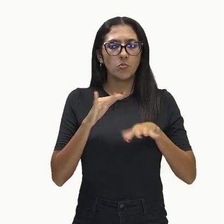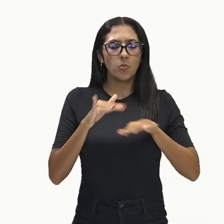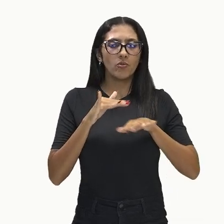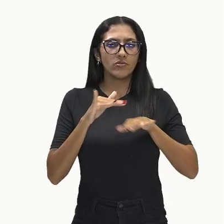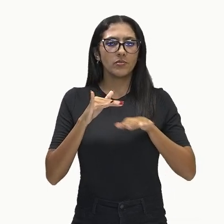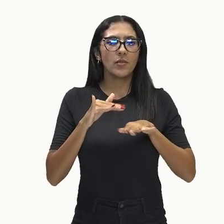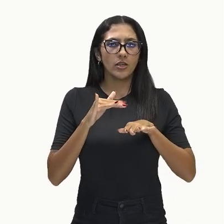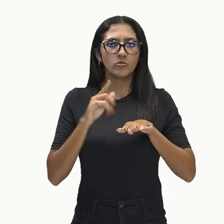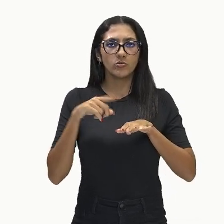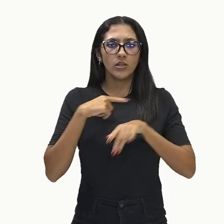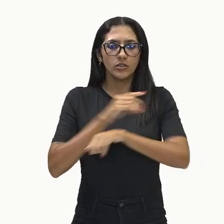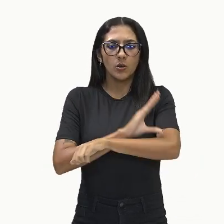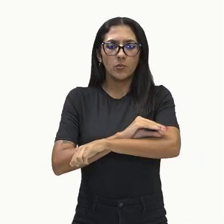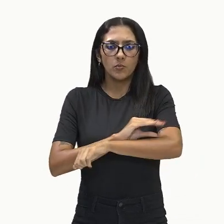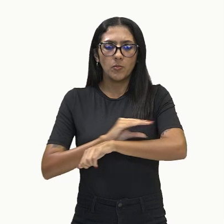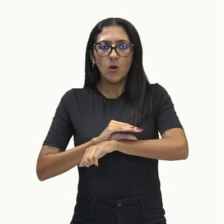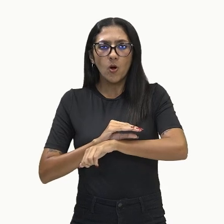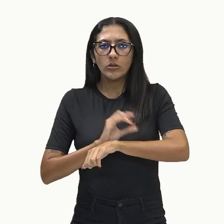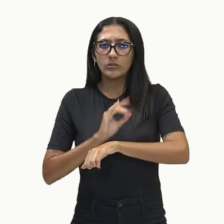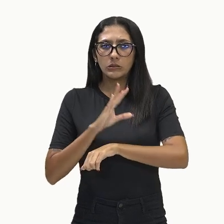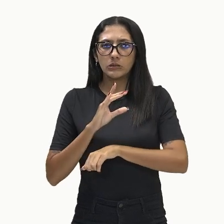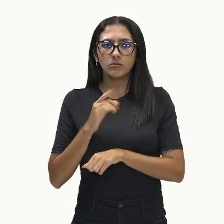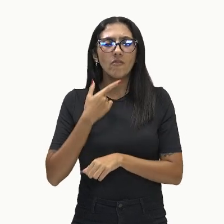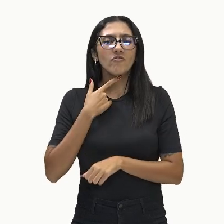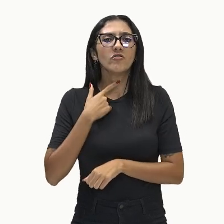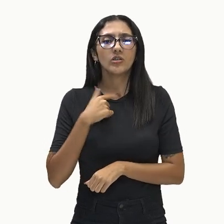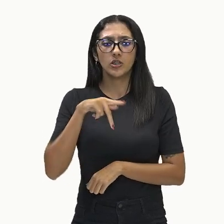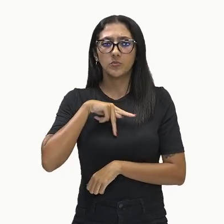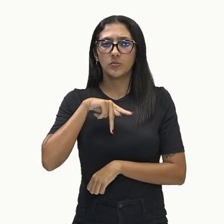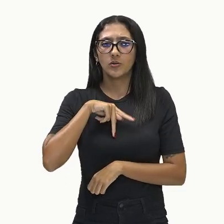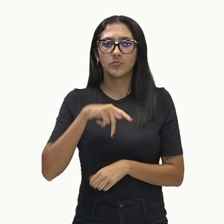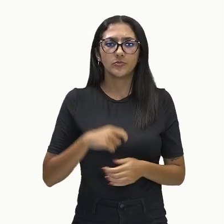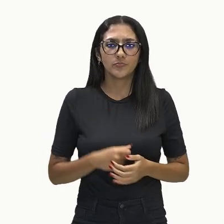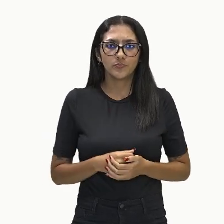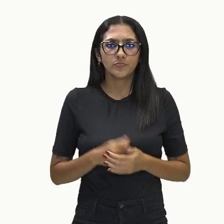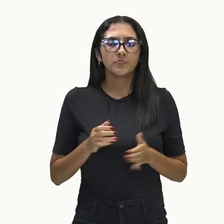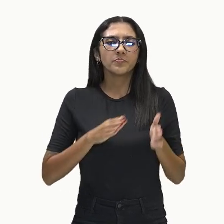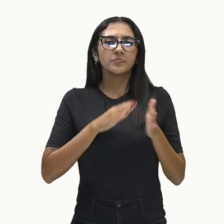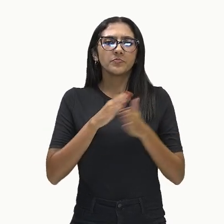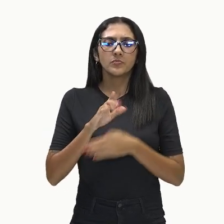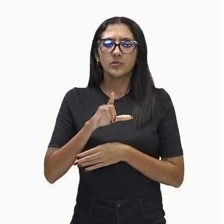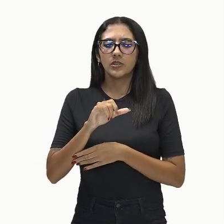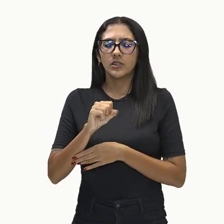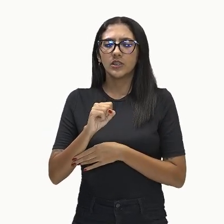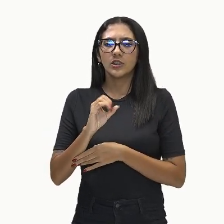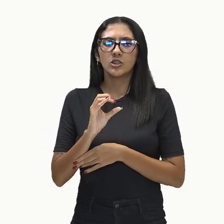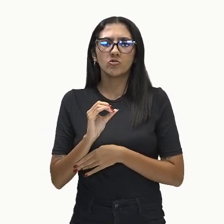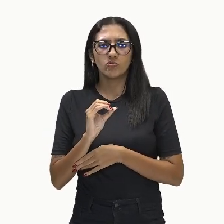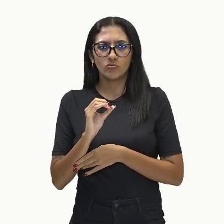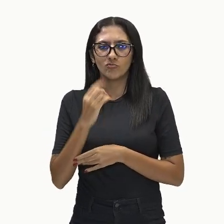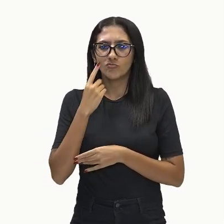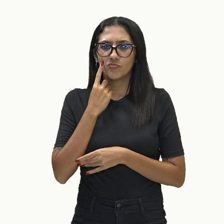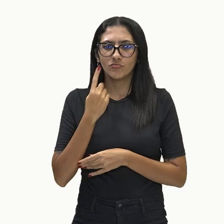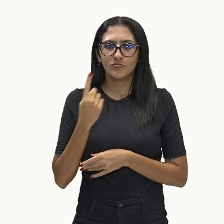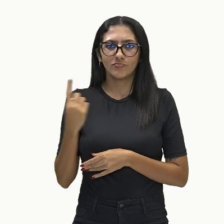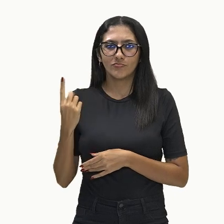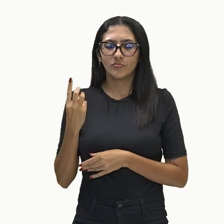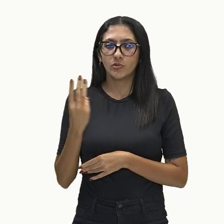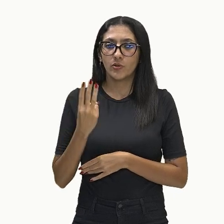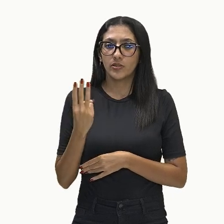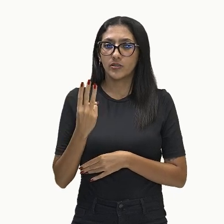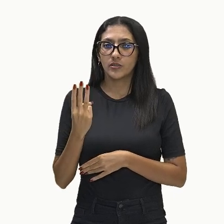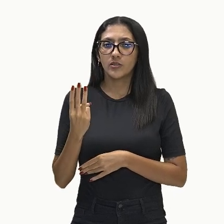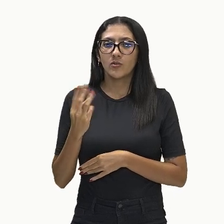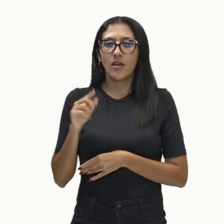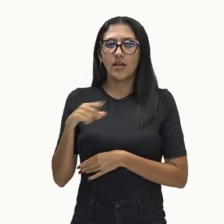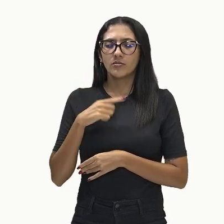esse músculo com vontade própria. E o músculo liso, ou não estriado, nós vemos aqui, ele já